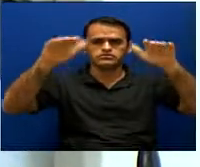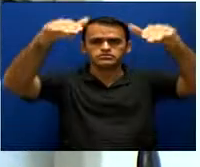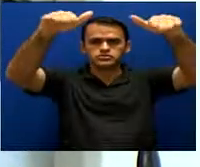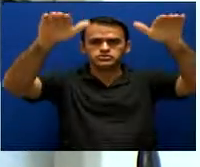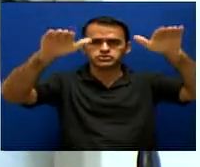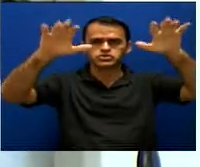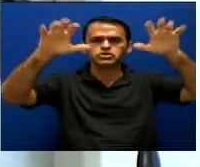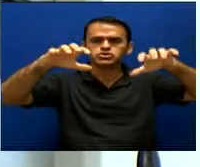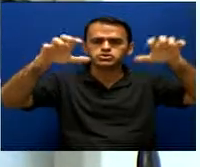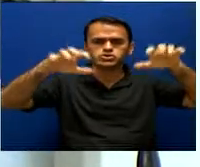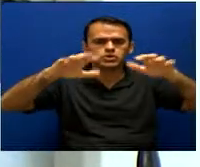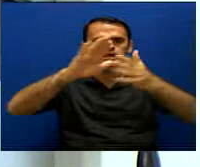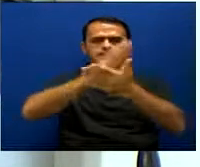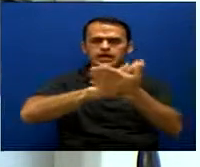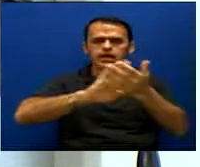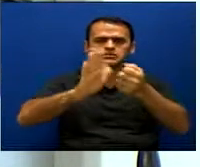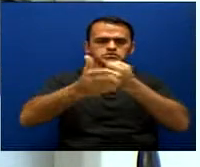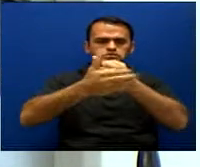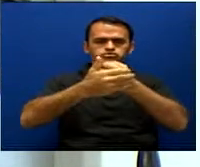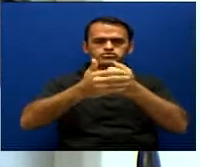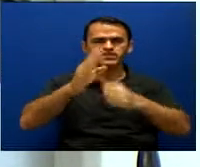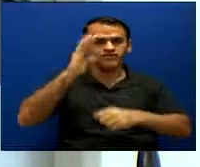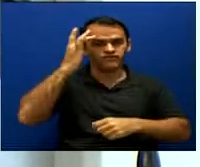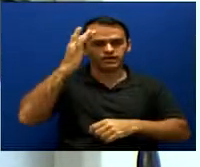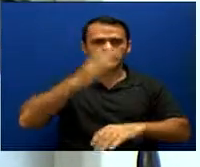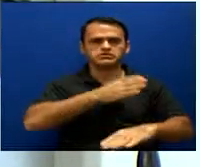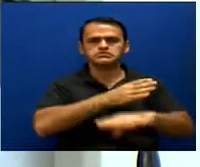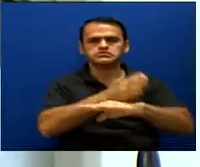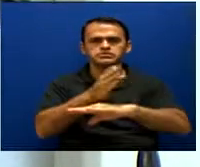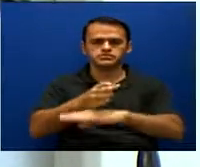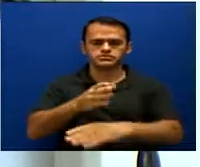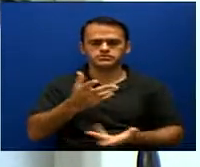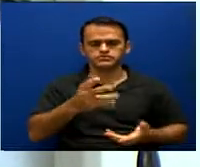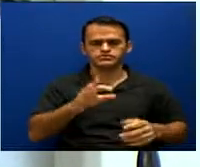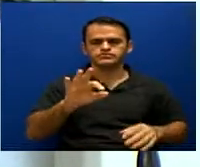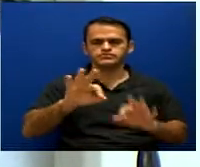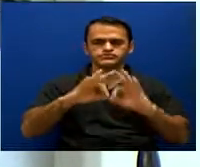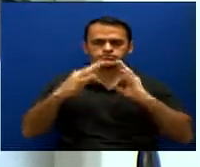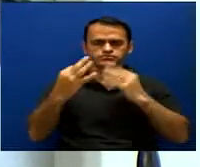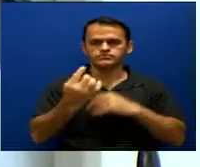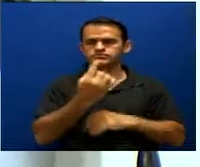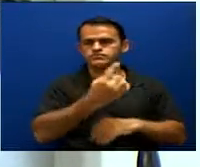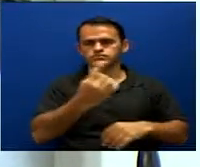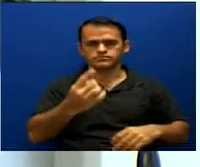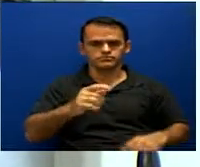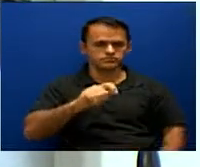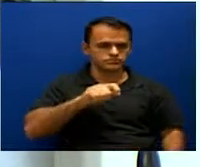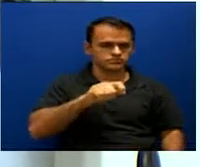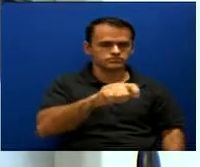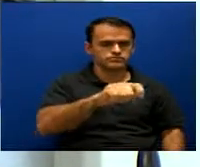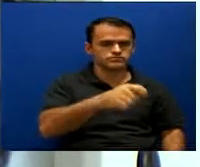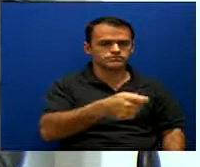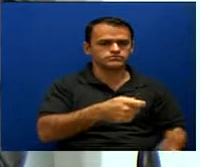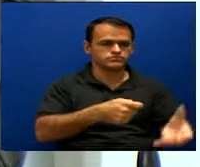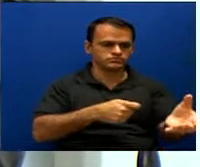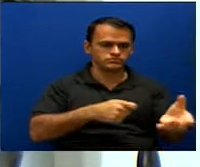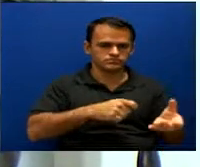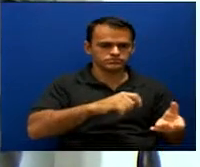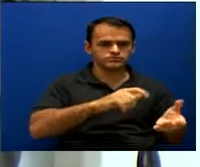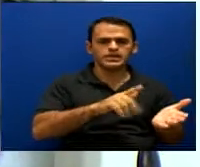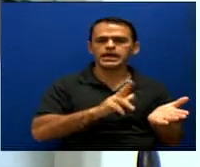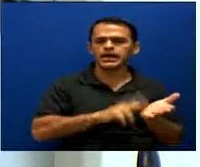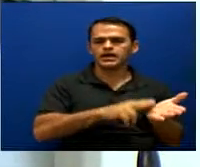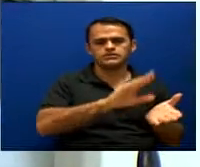fácil acesso para a população. Cada família leva a sua chave, abre a sua caixa postal e